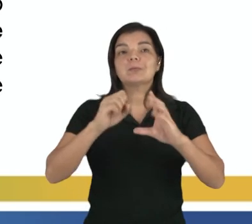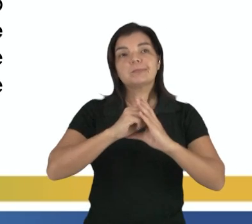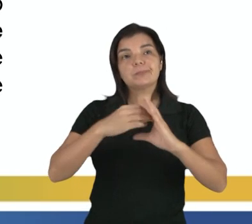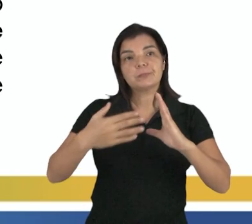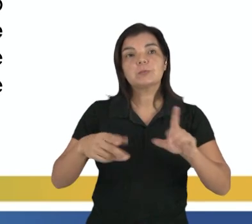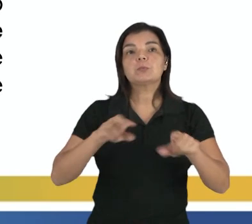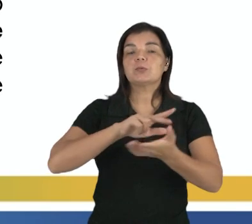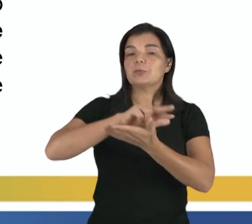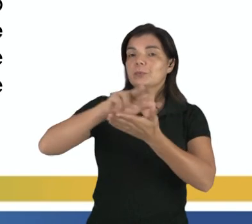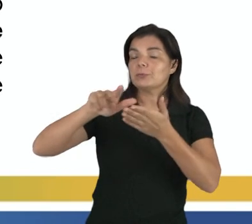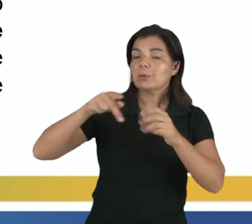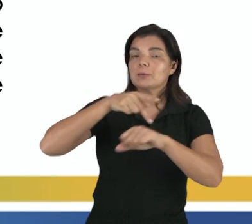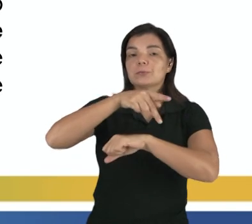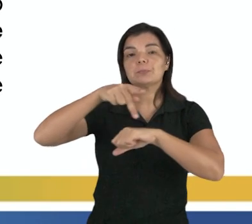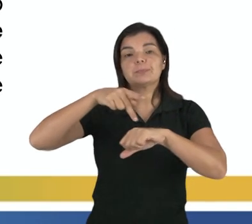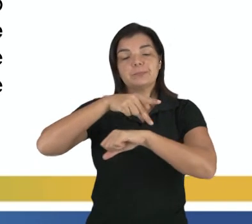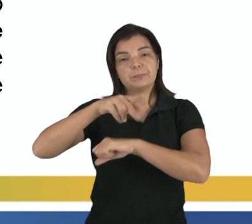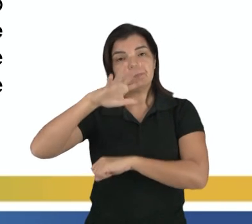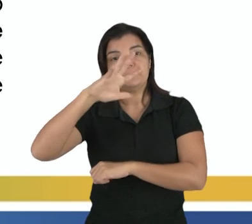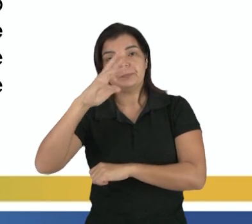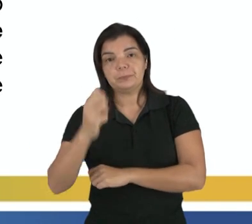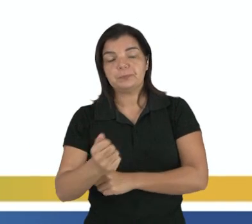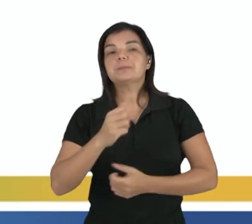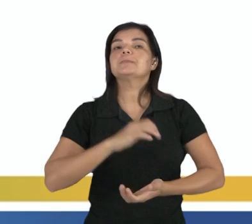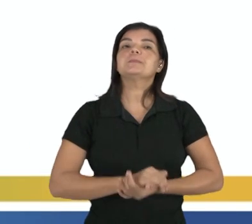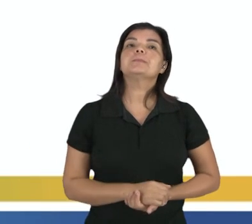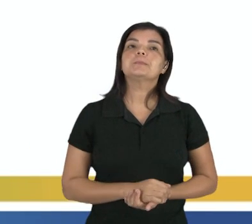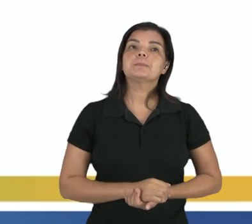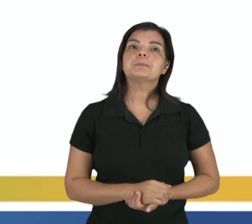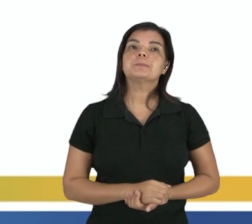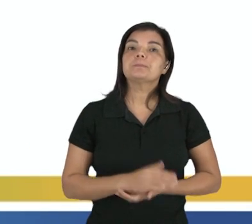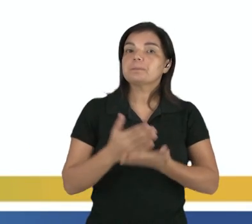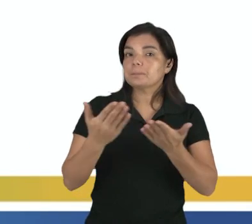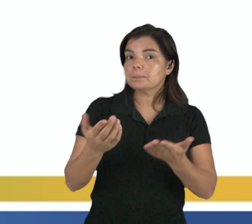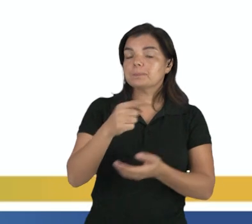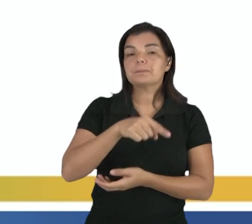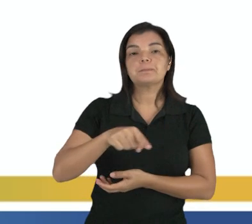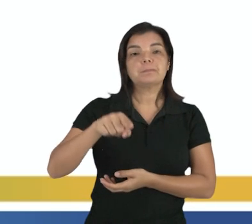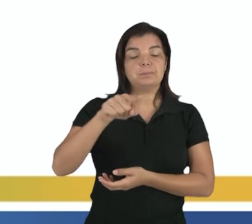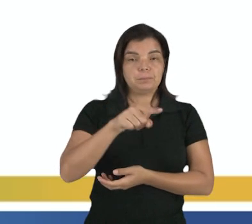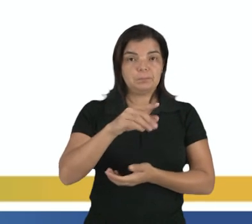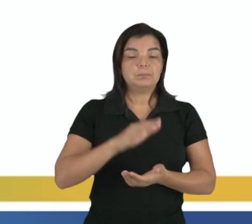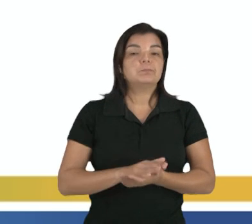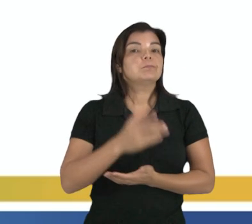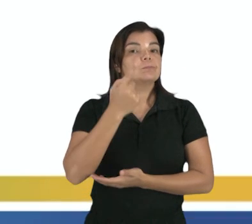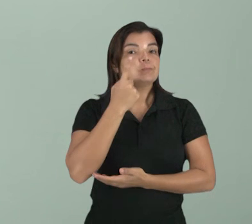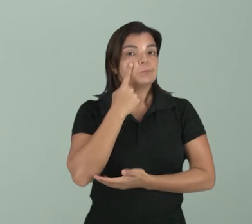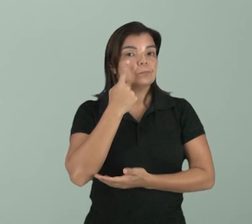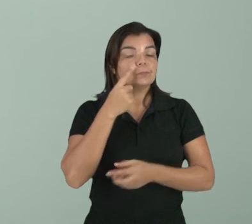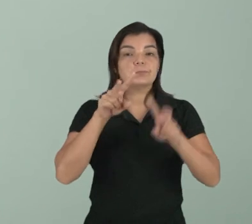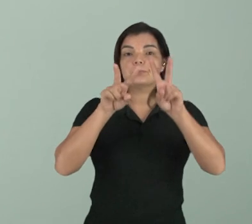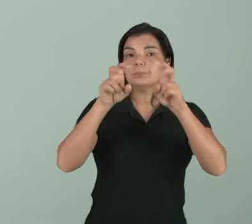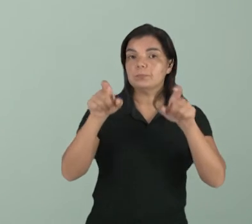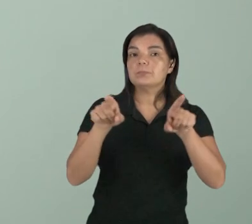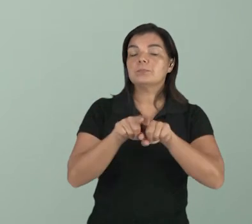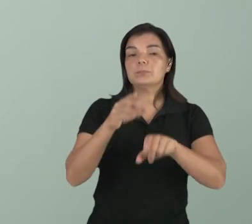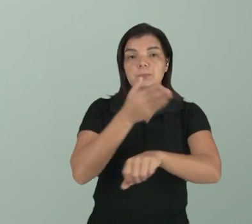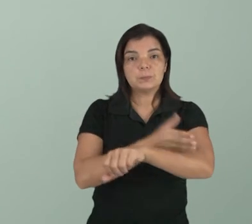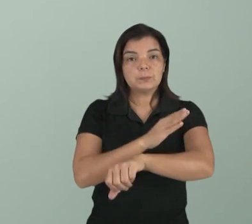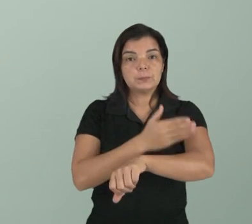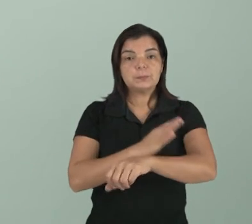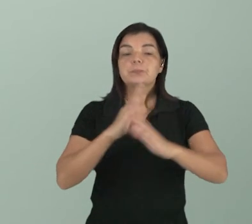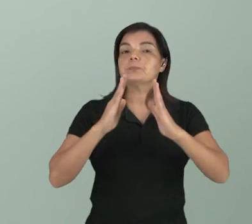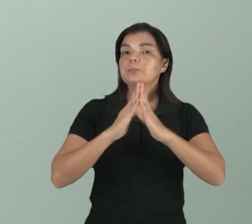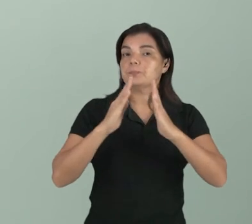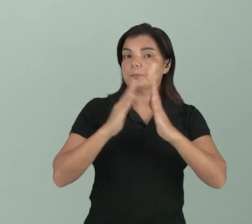é característico dos vários países africanos. Bom, agora que nós já abordamos o tema, treine em sua